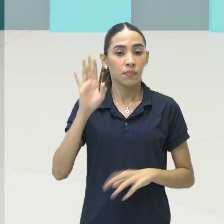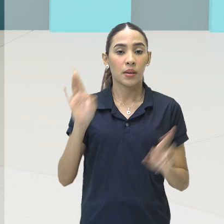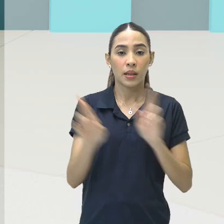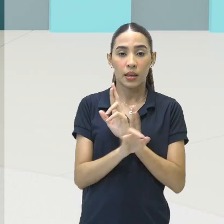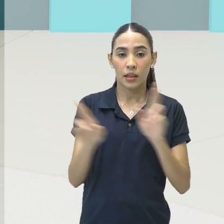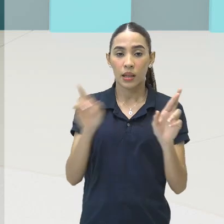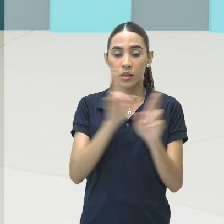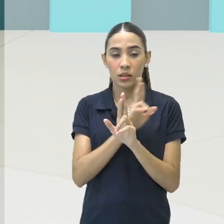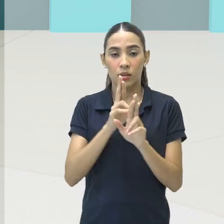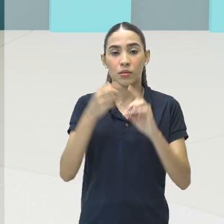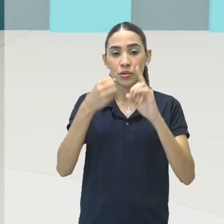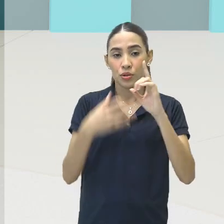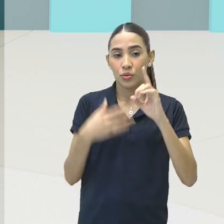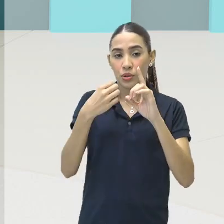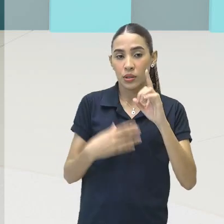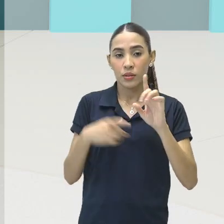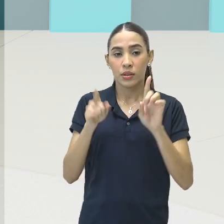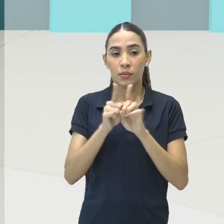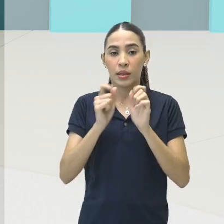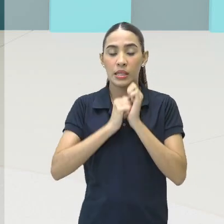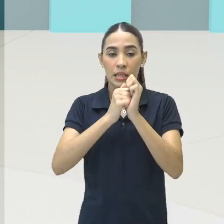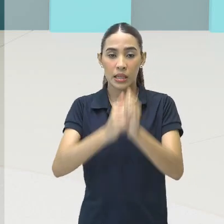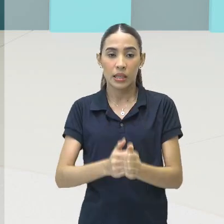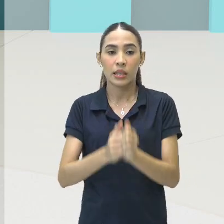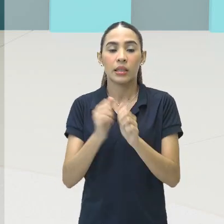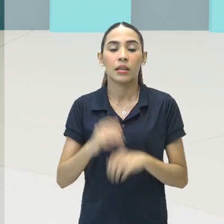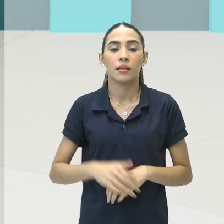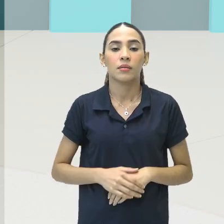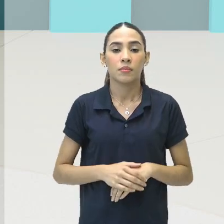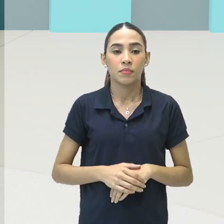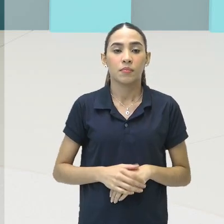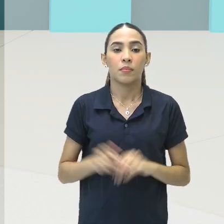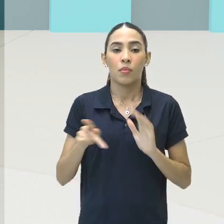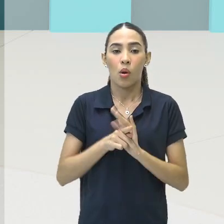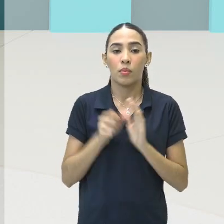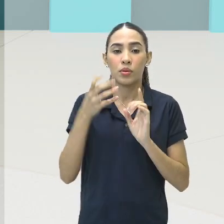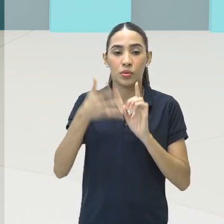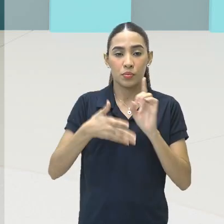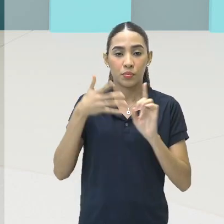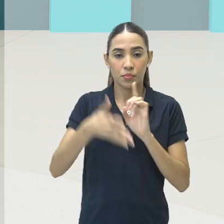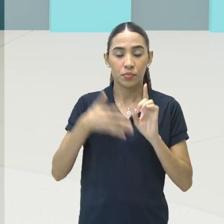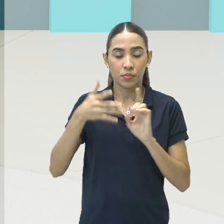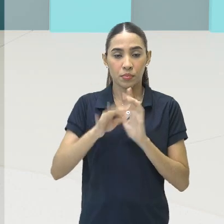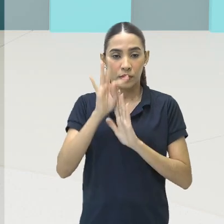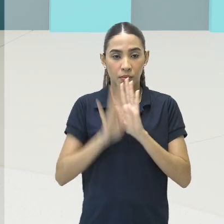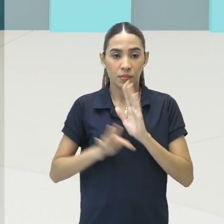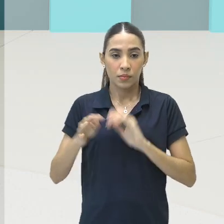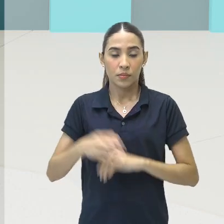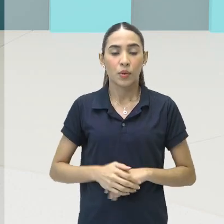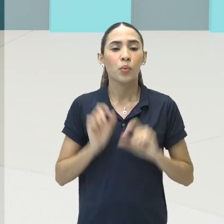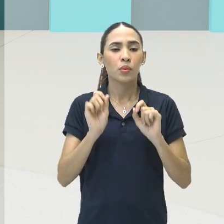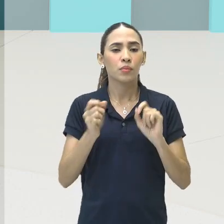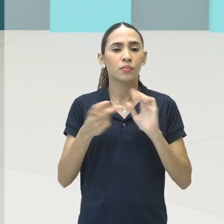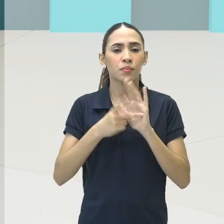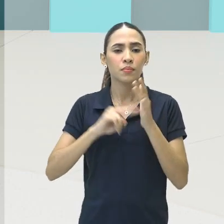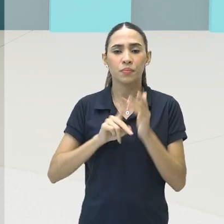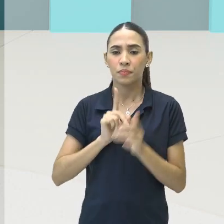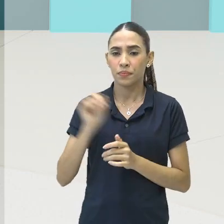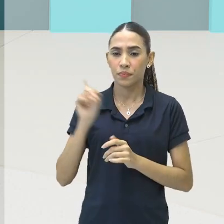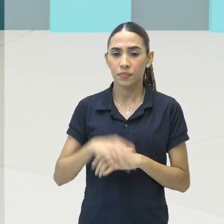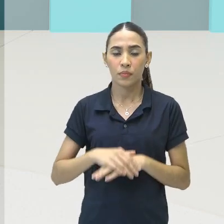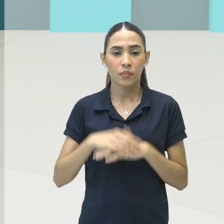Principais relações lógico-discursivas seguidas de seus operadores discursivos e articuladores textuais. O que é isso, professor?